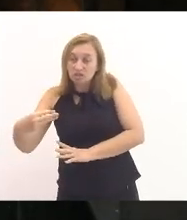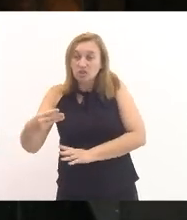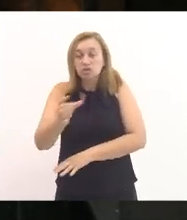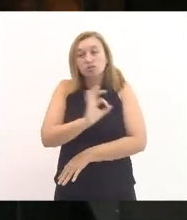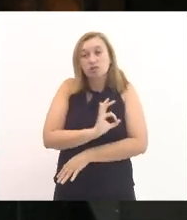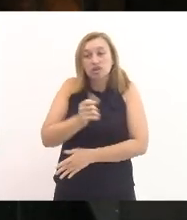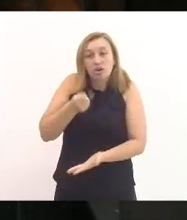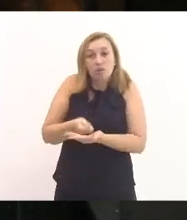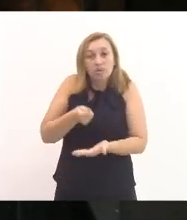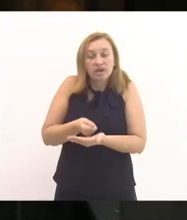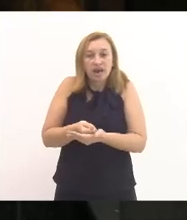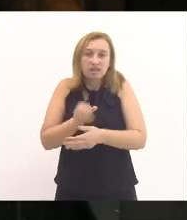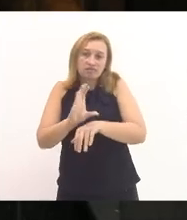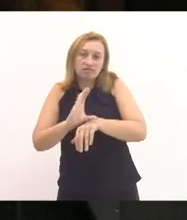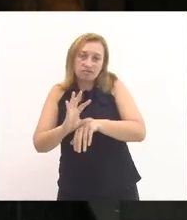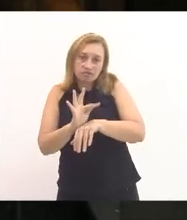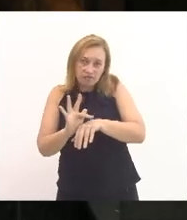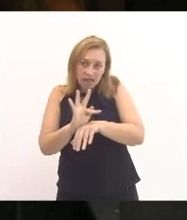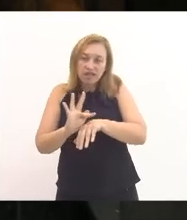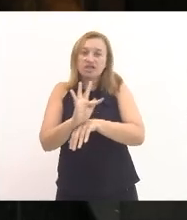obrigados a tirar férias